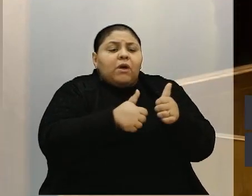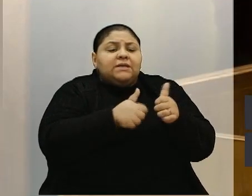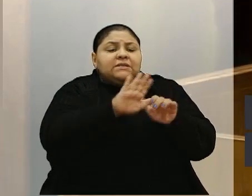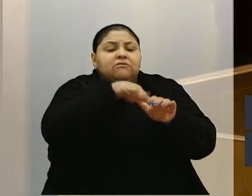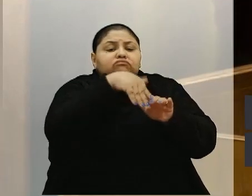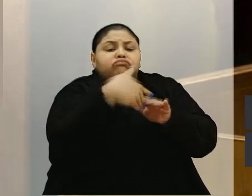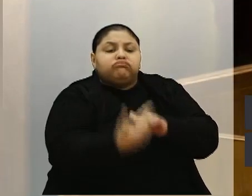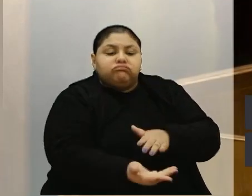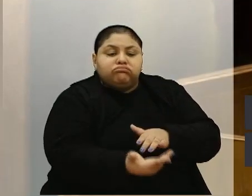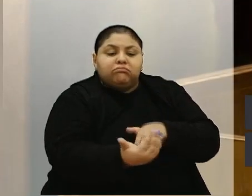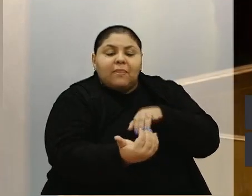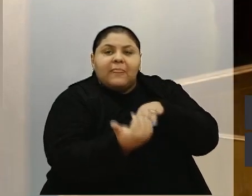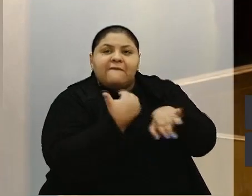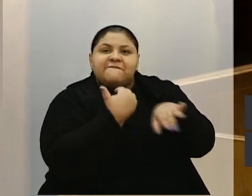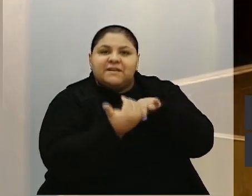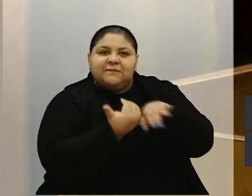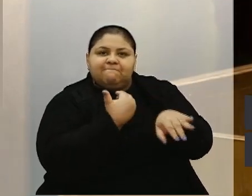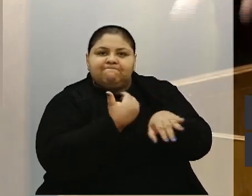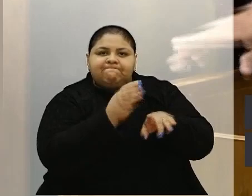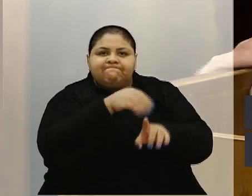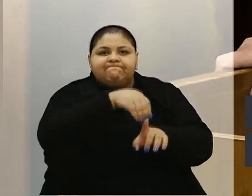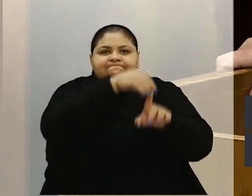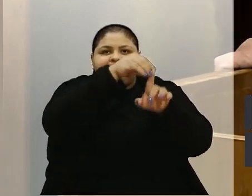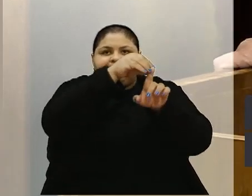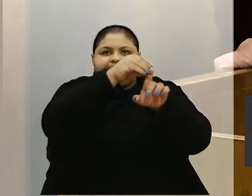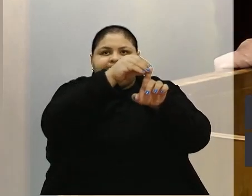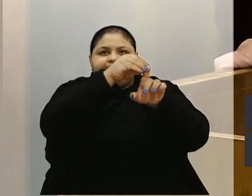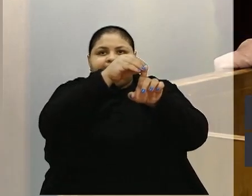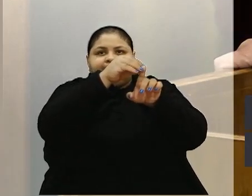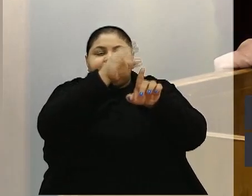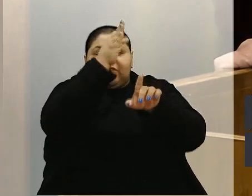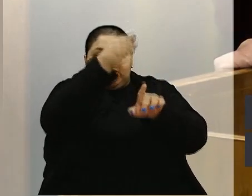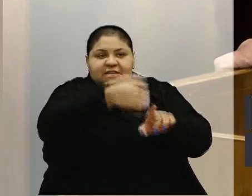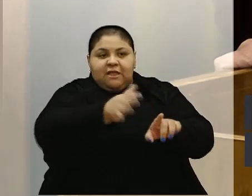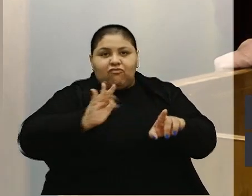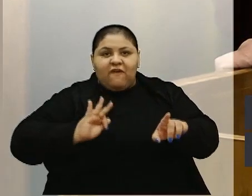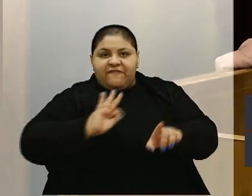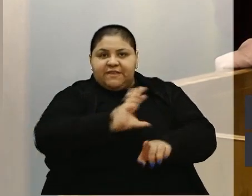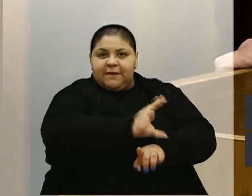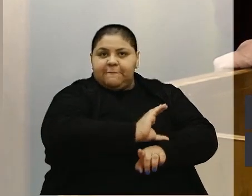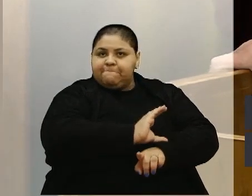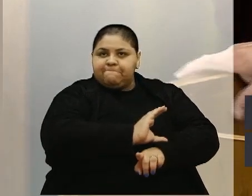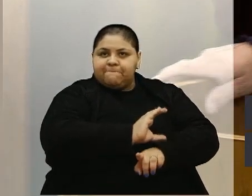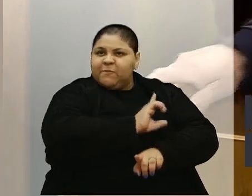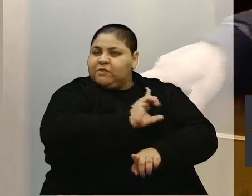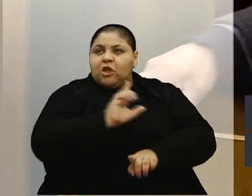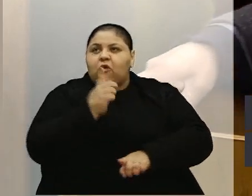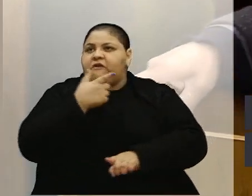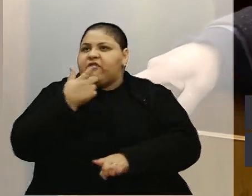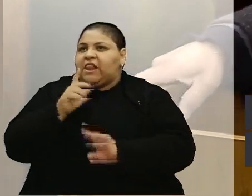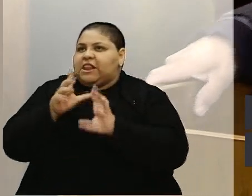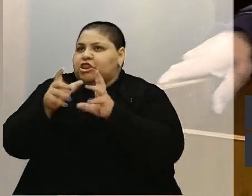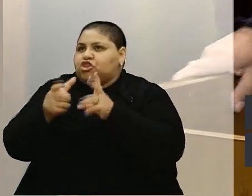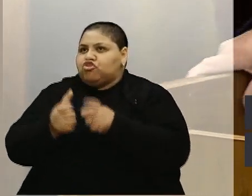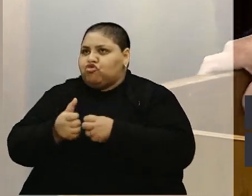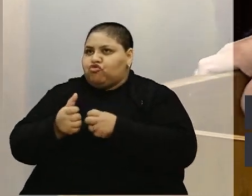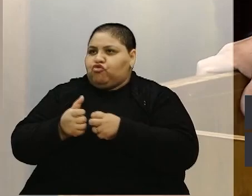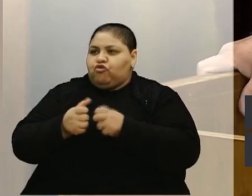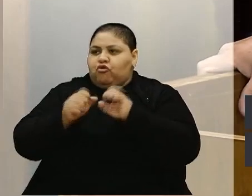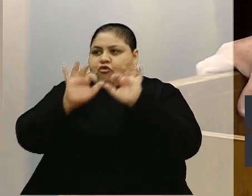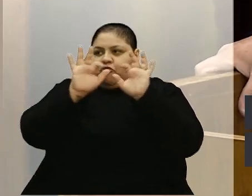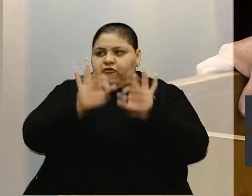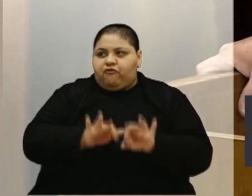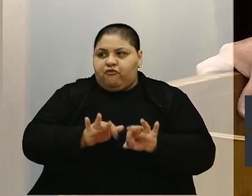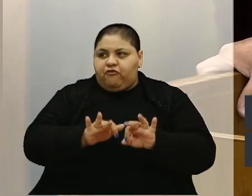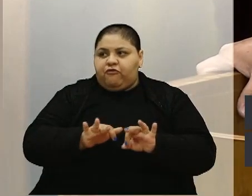avenida. Sobre a principal que vai para Flores da Cunha. Então não é assim dizer que tudo é casa arrasada quando alguém